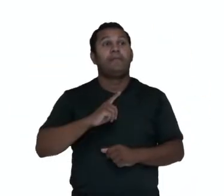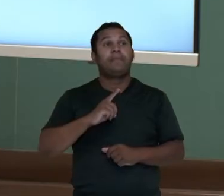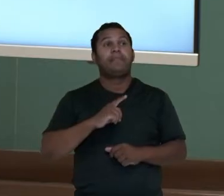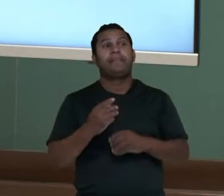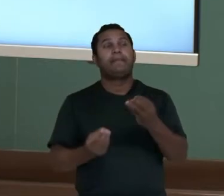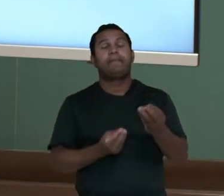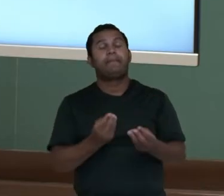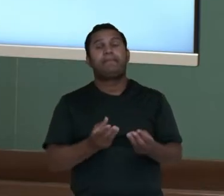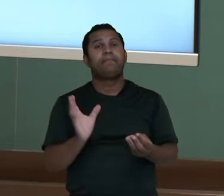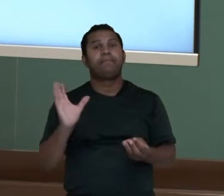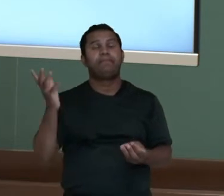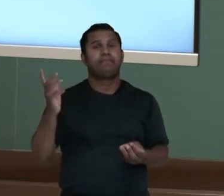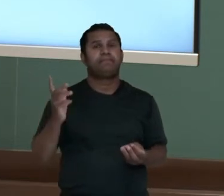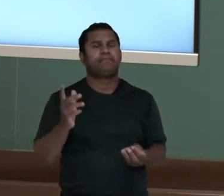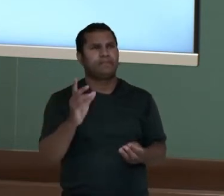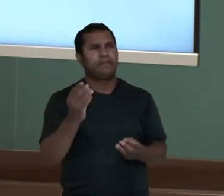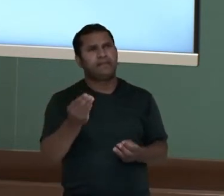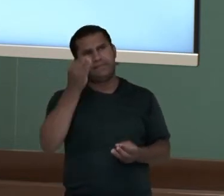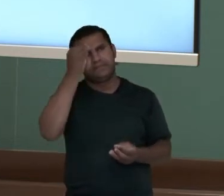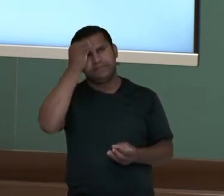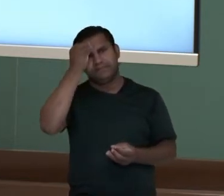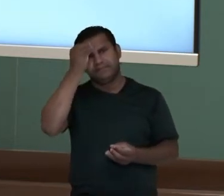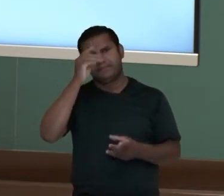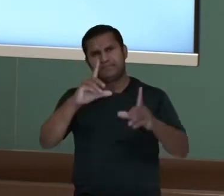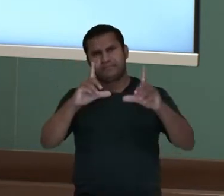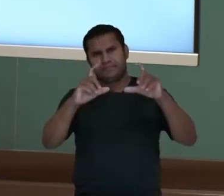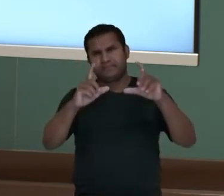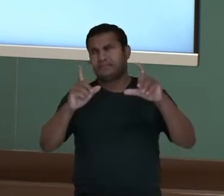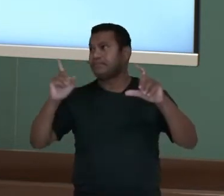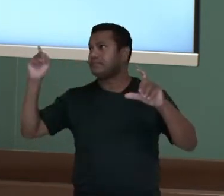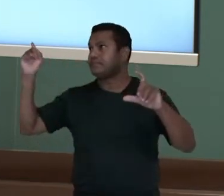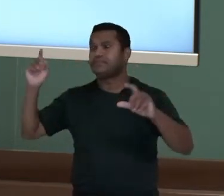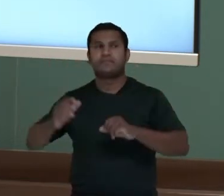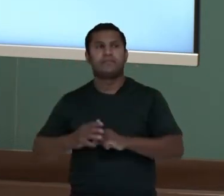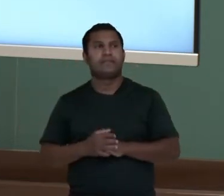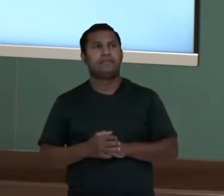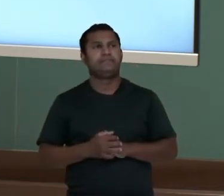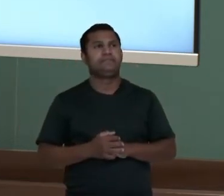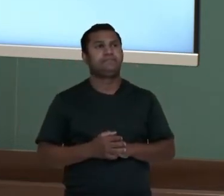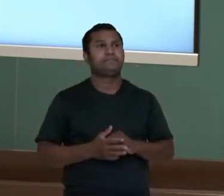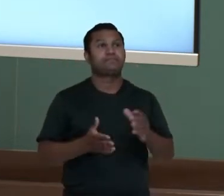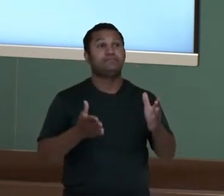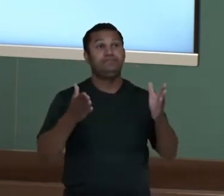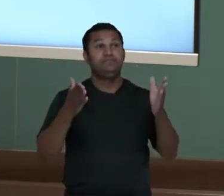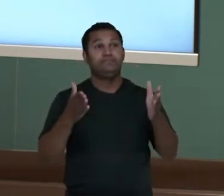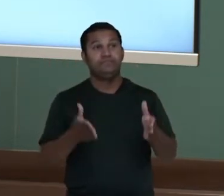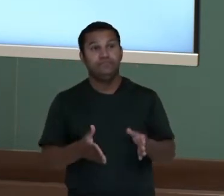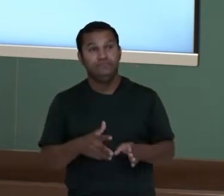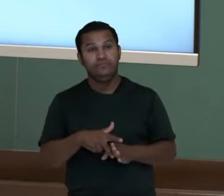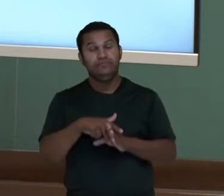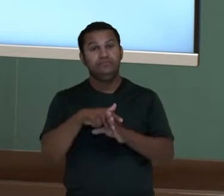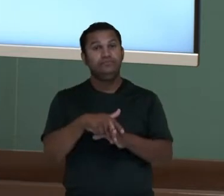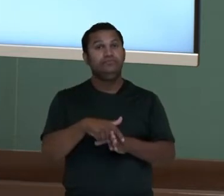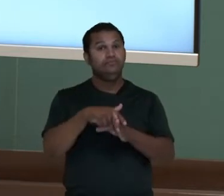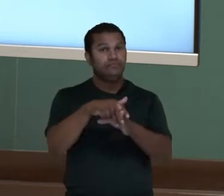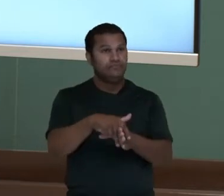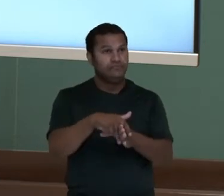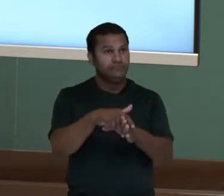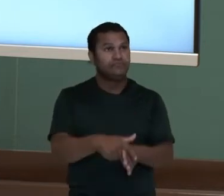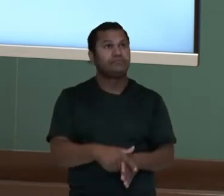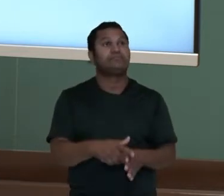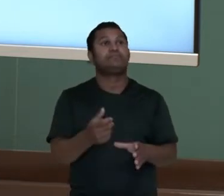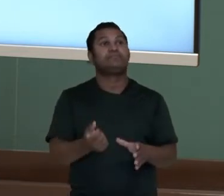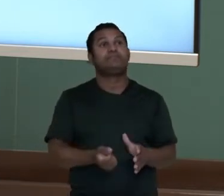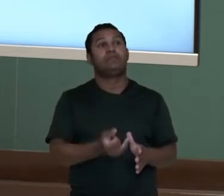precise gravar, mas que vai aí ilustrar algumas questões que nós vamos discutir, né? Ele desembarcou com cerca de 500 soldados,